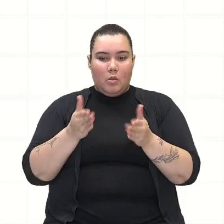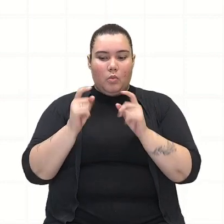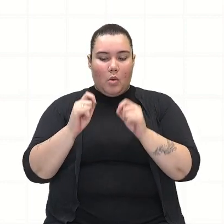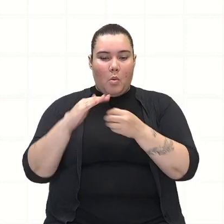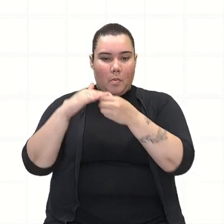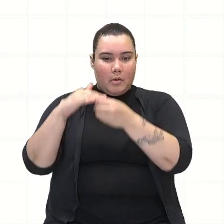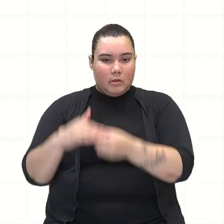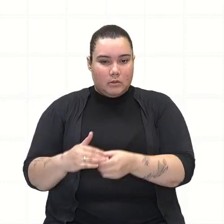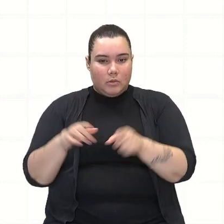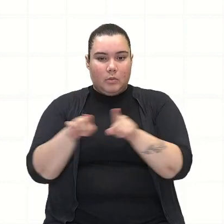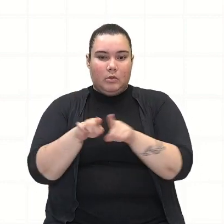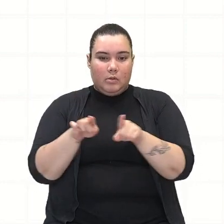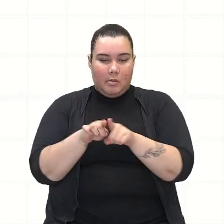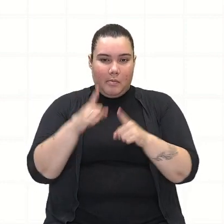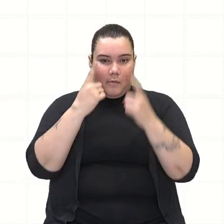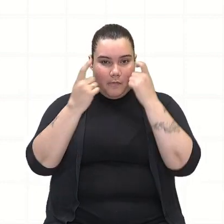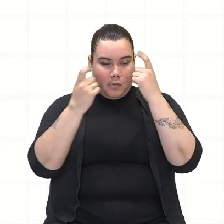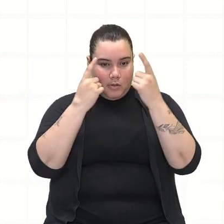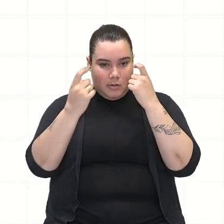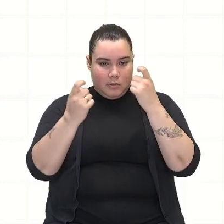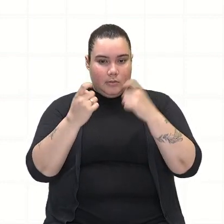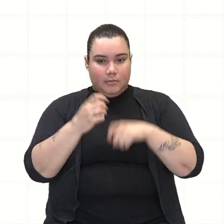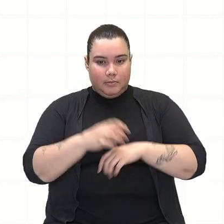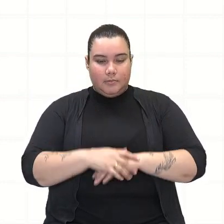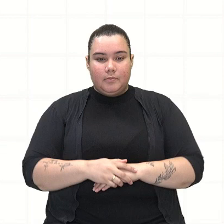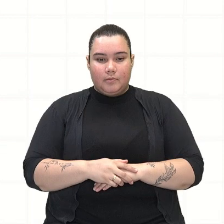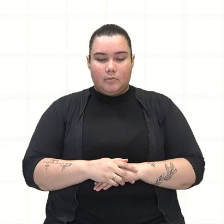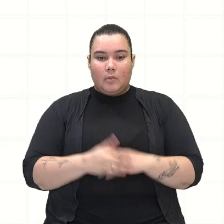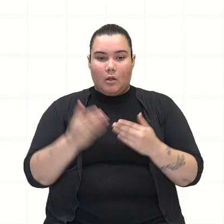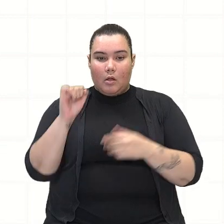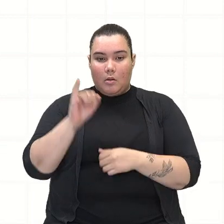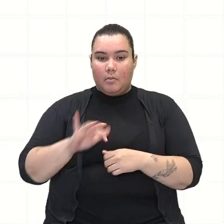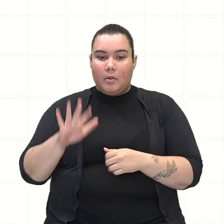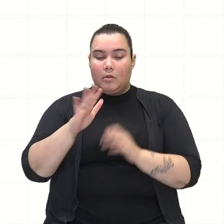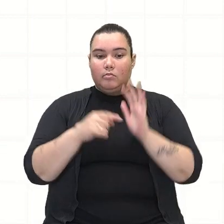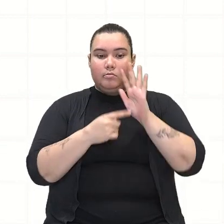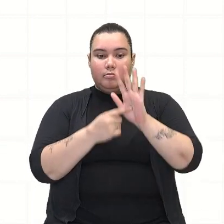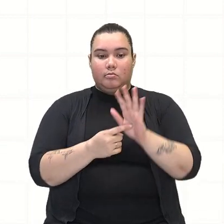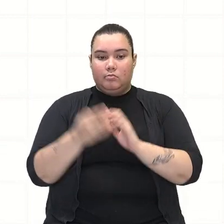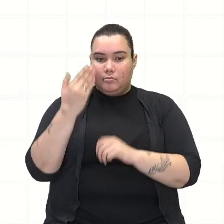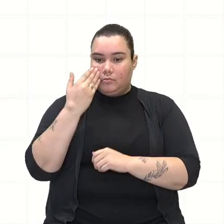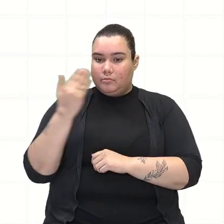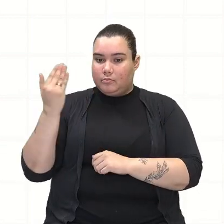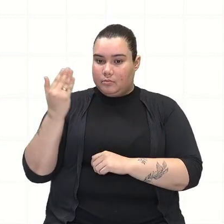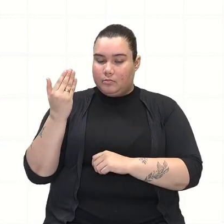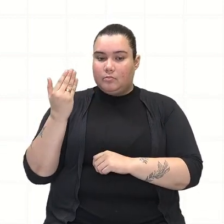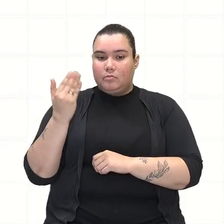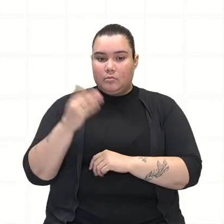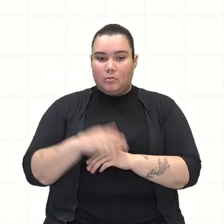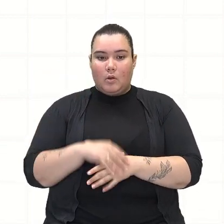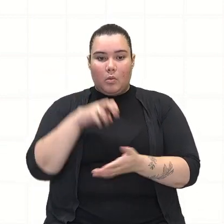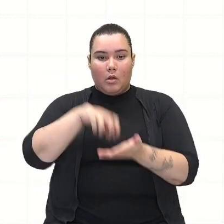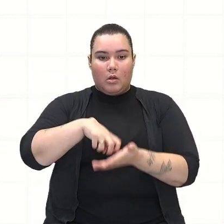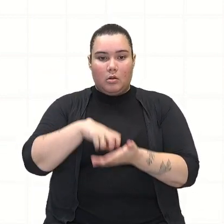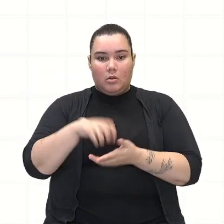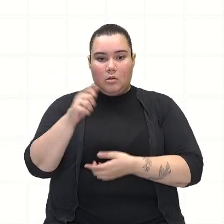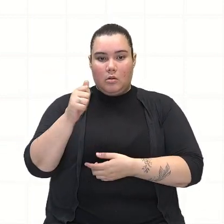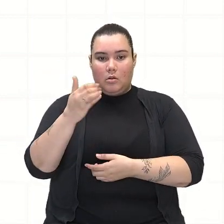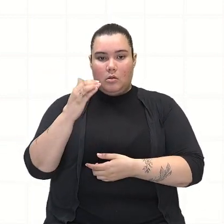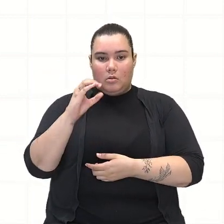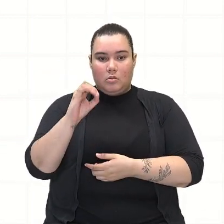opressão e violência. E aí a gente trouxe para vocês essa imagem aqui, a aplicação do castigo de